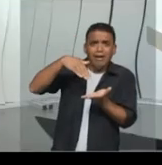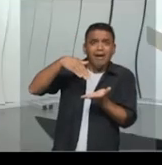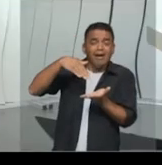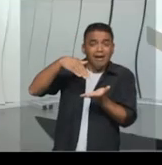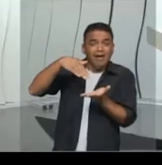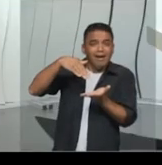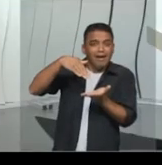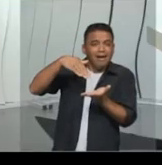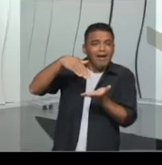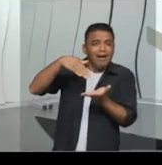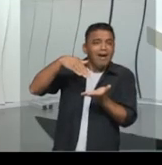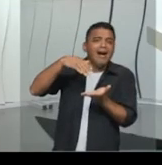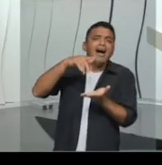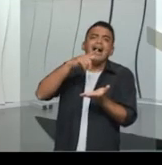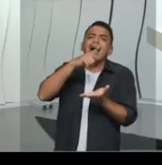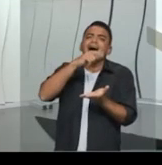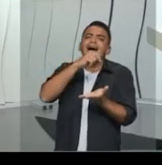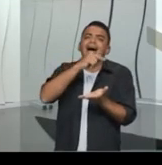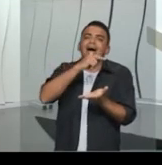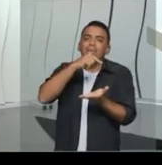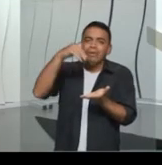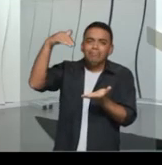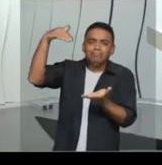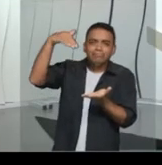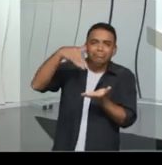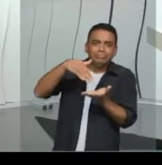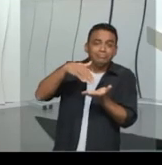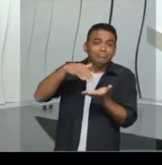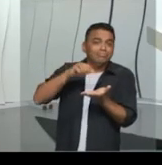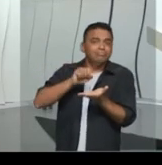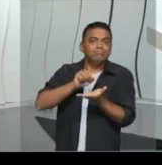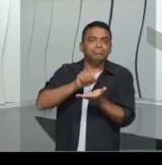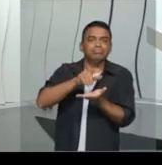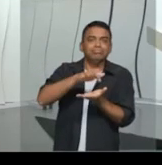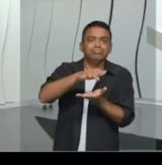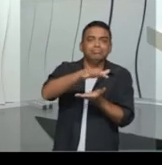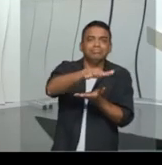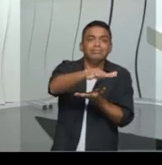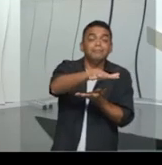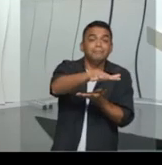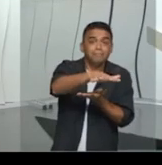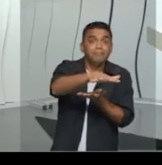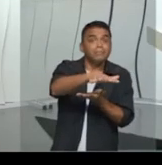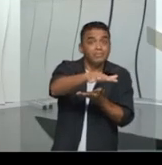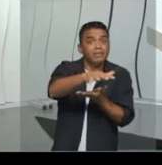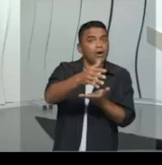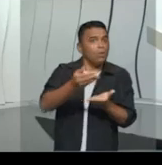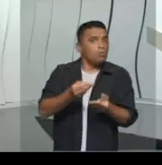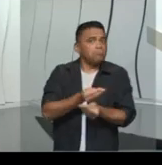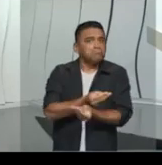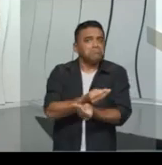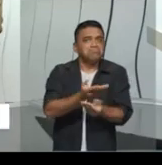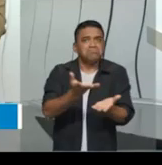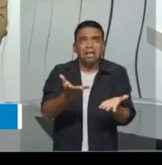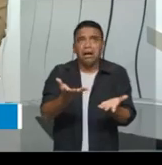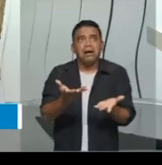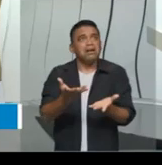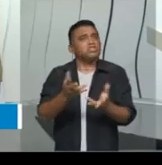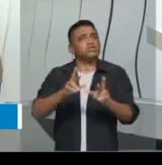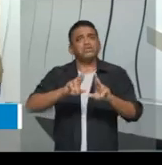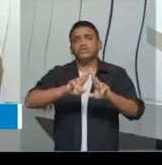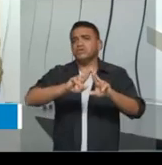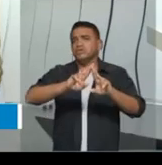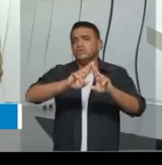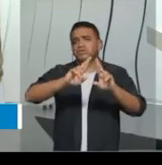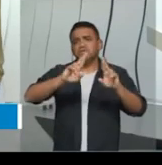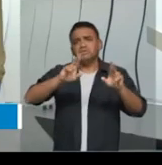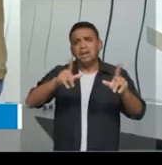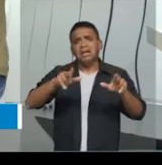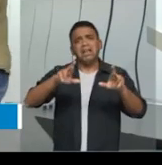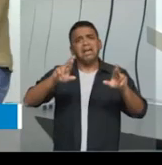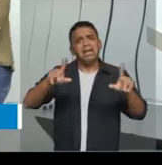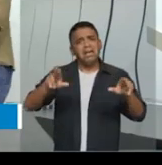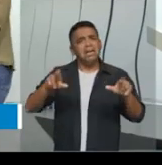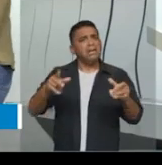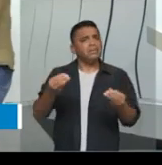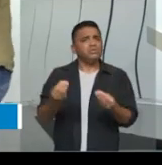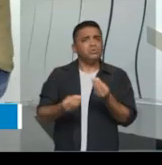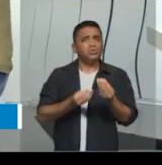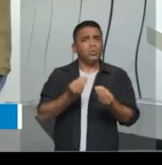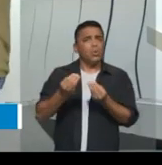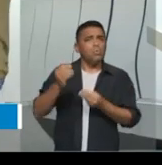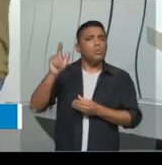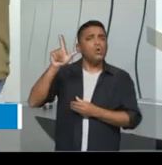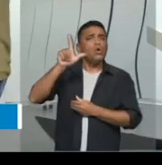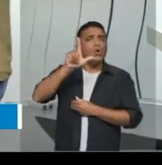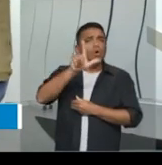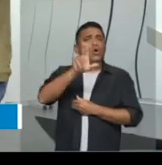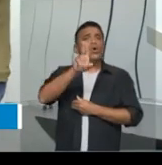a água. Então, os meios de propagação, eles oferecem diferentes maneiras de passagem para a